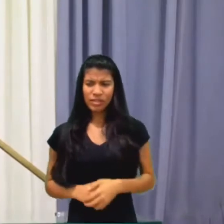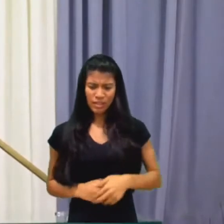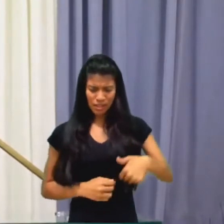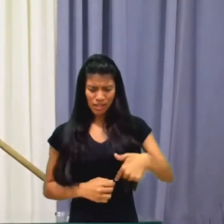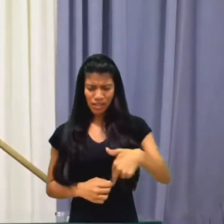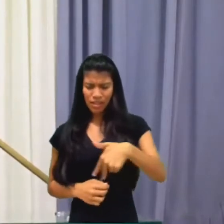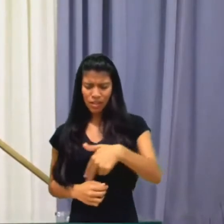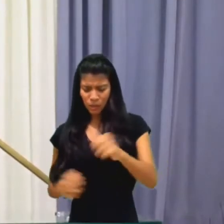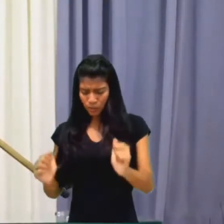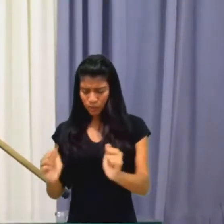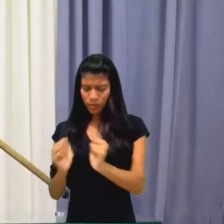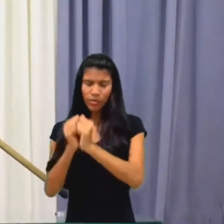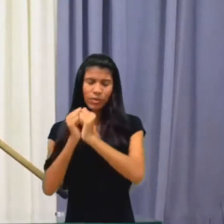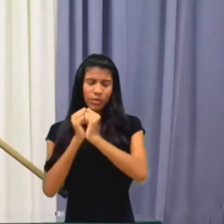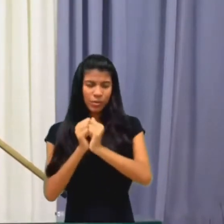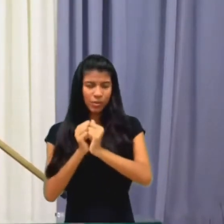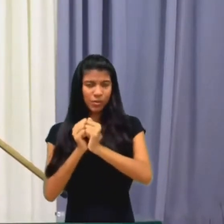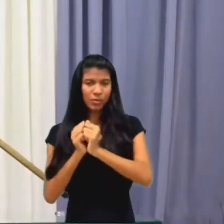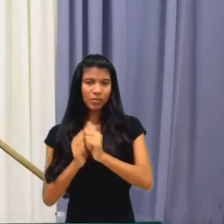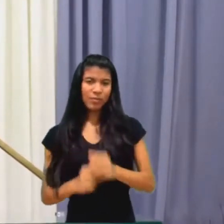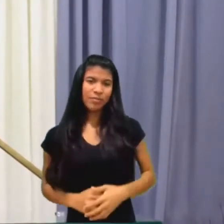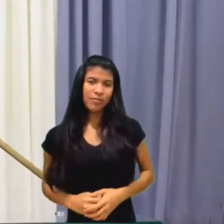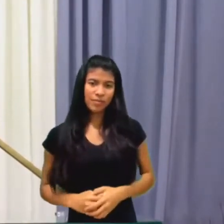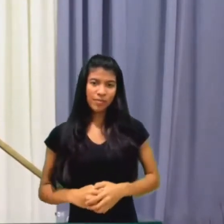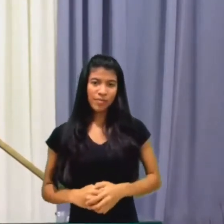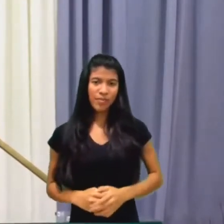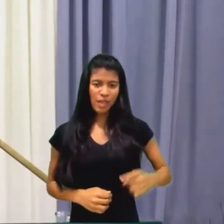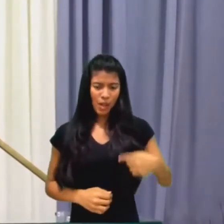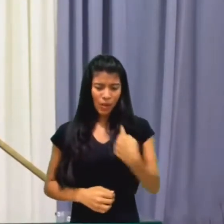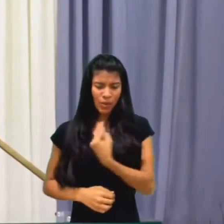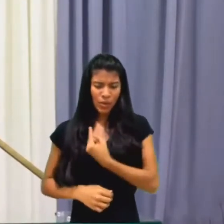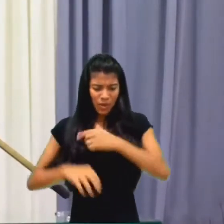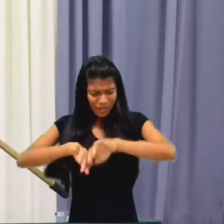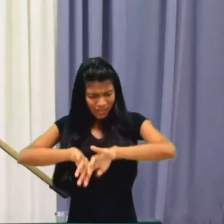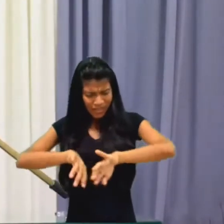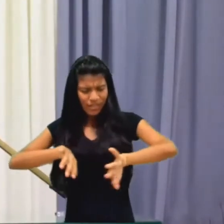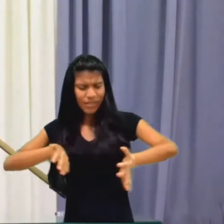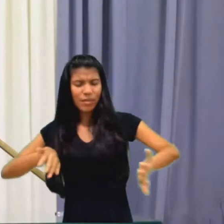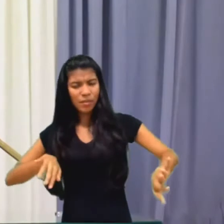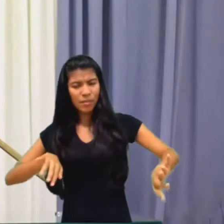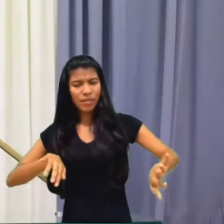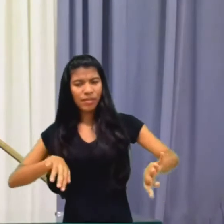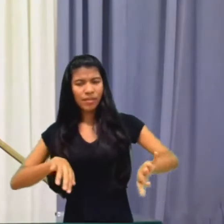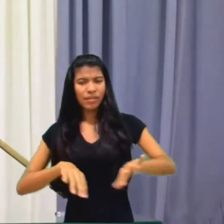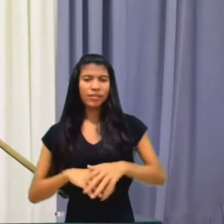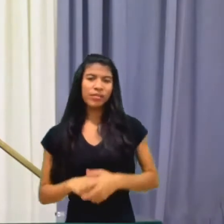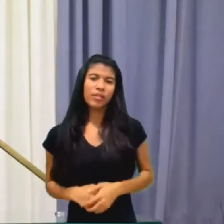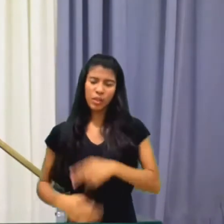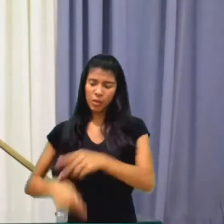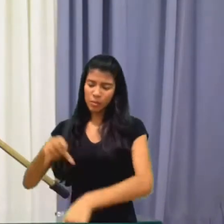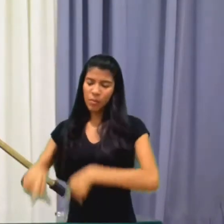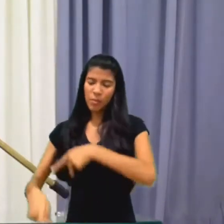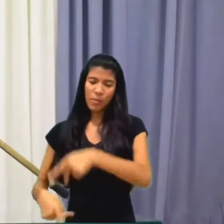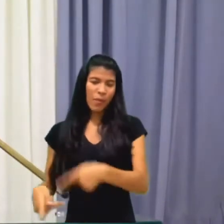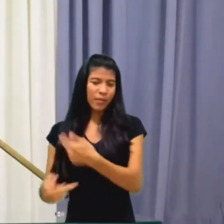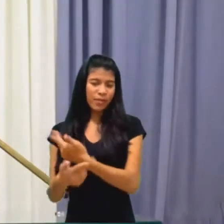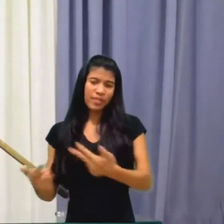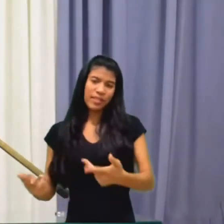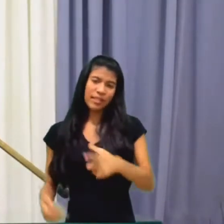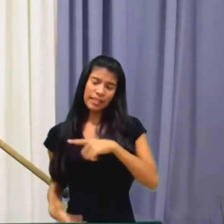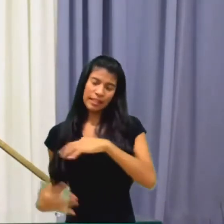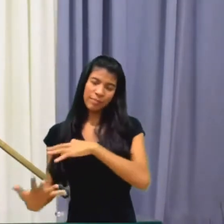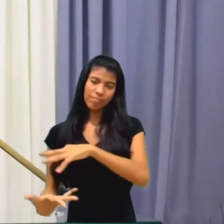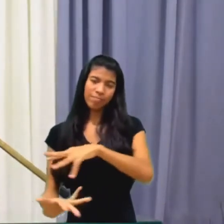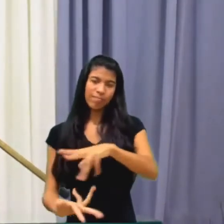tu conosco, de modo a sermos separados, eu e o teu povo, de todos os povos que há sobre a face da